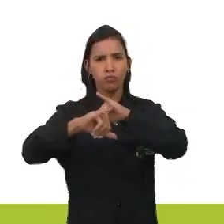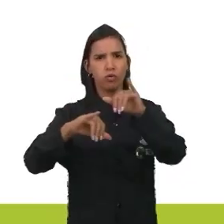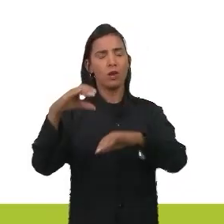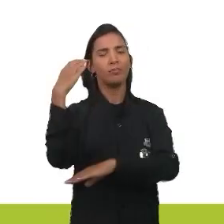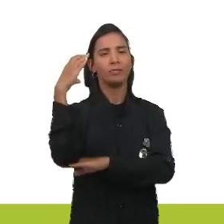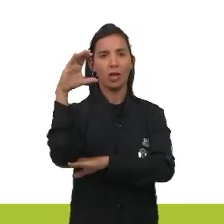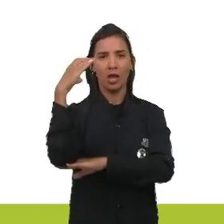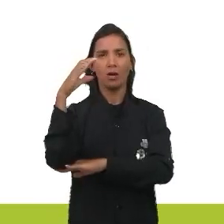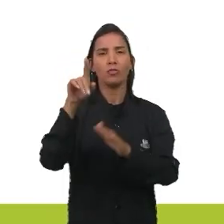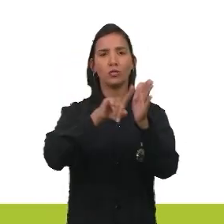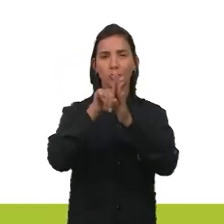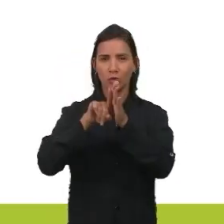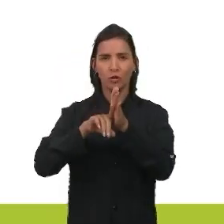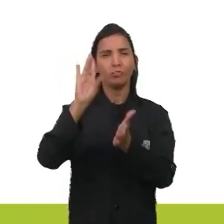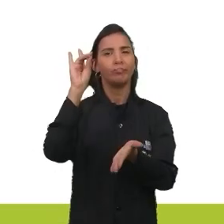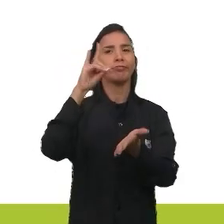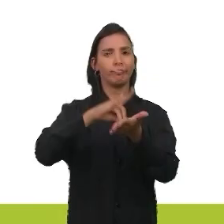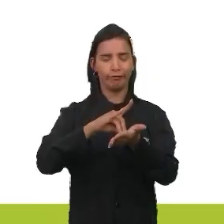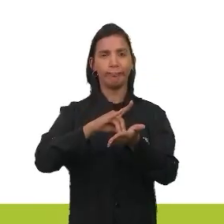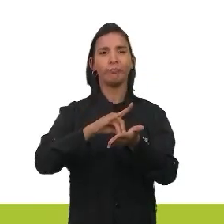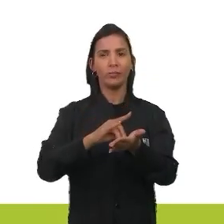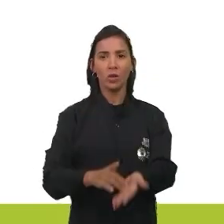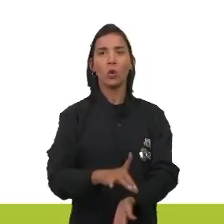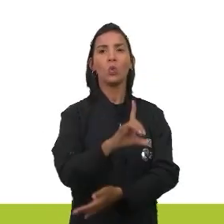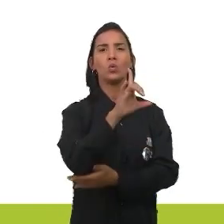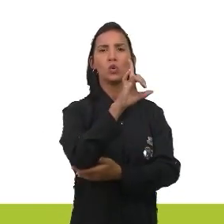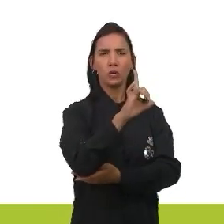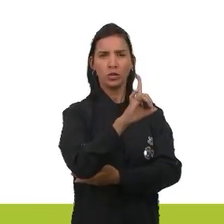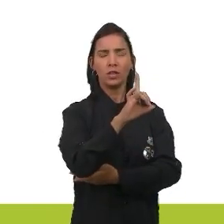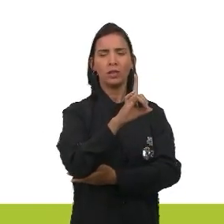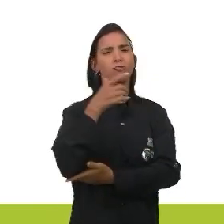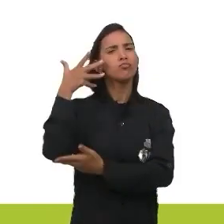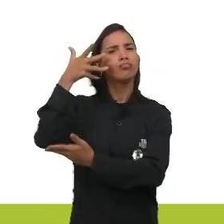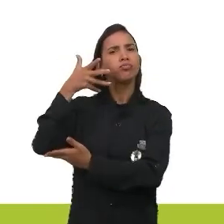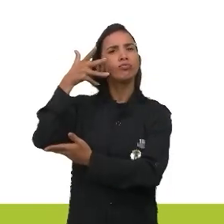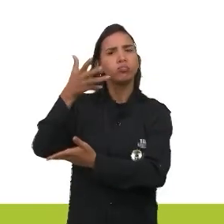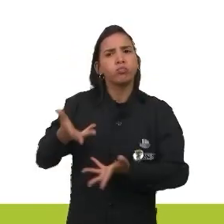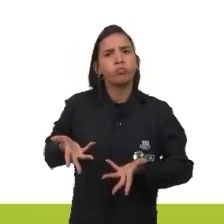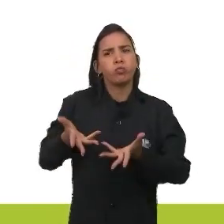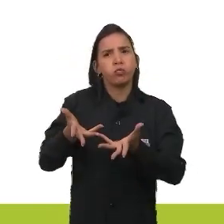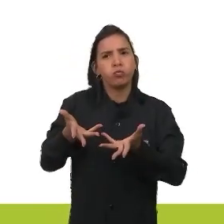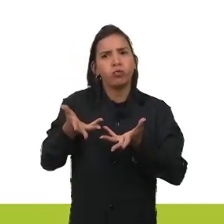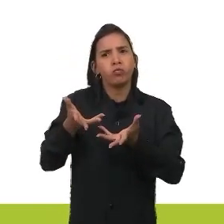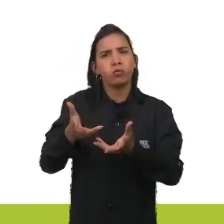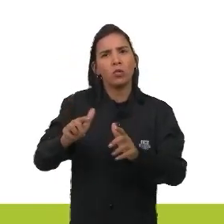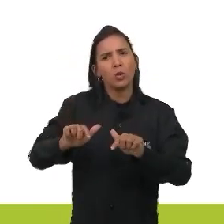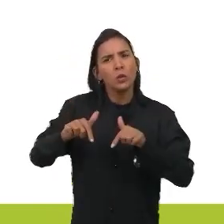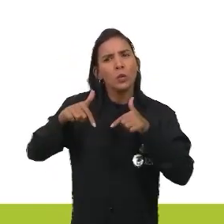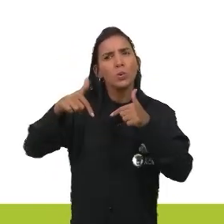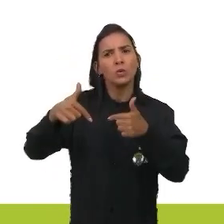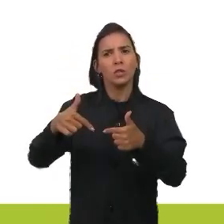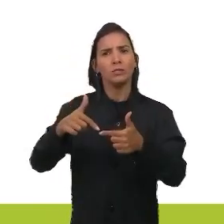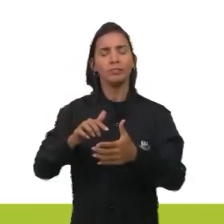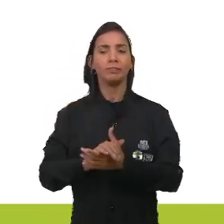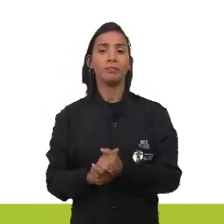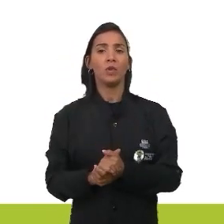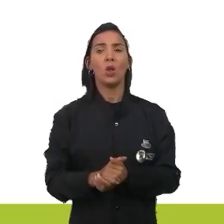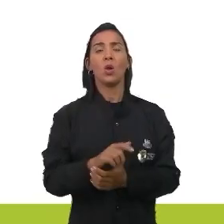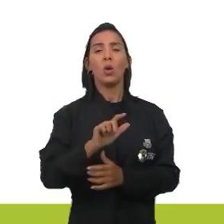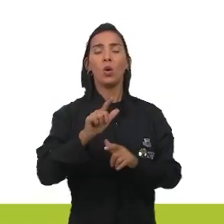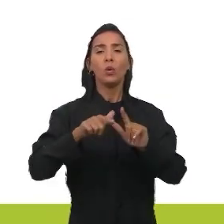científicas. Letra D, reiteração dos discursos hegemônicos. E letra E, contestação